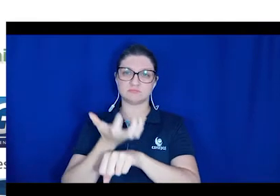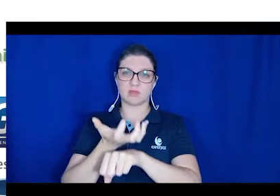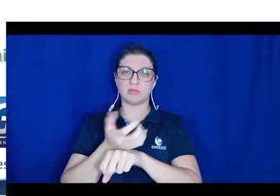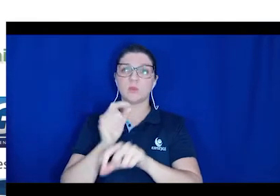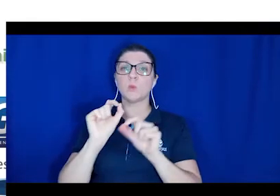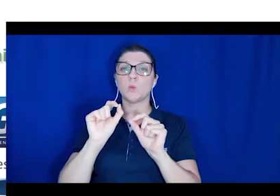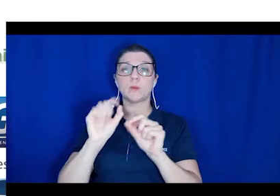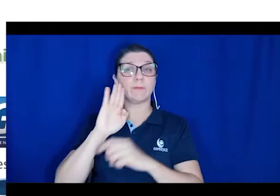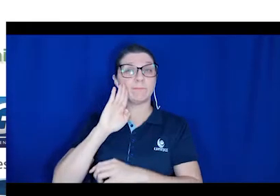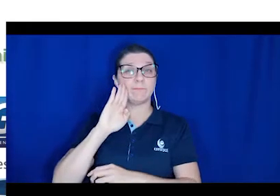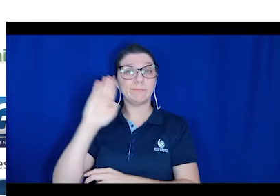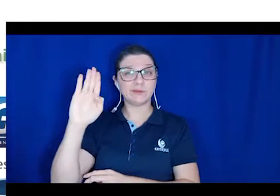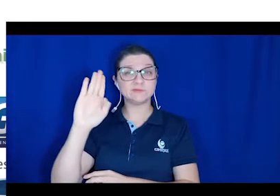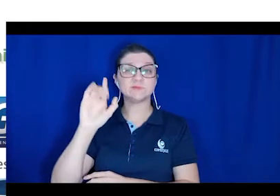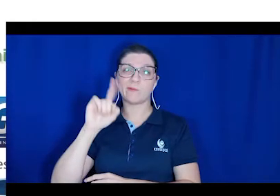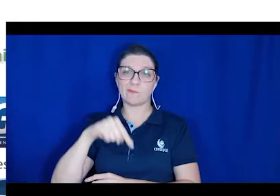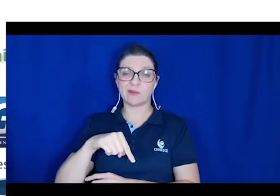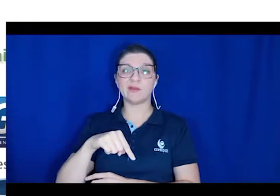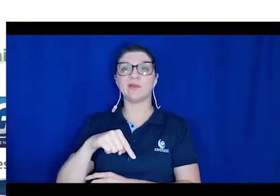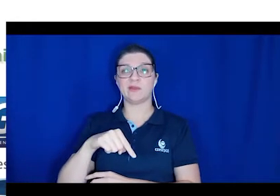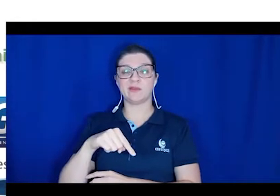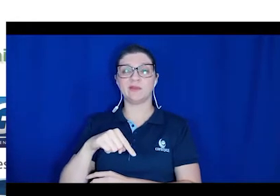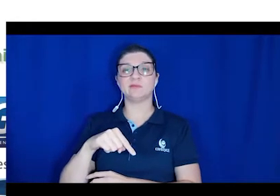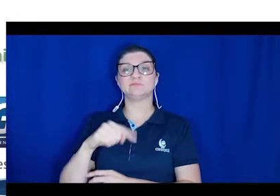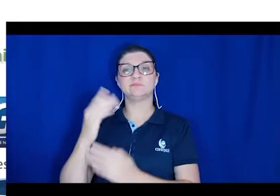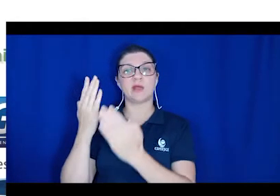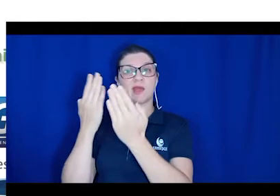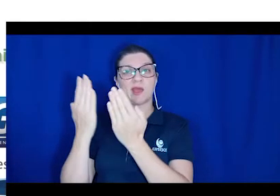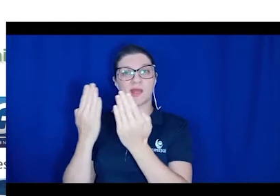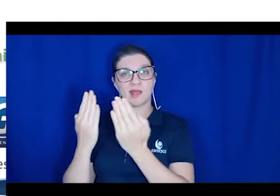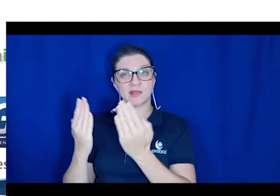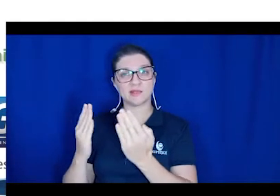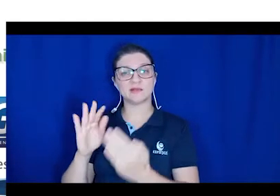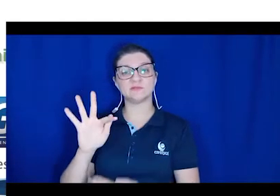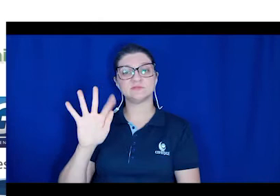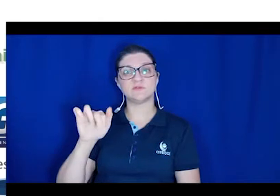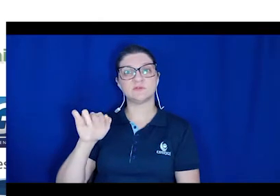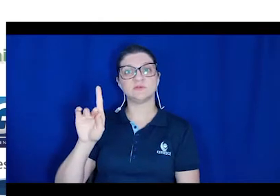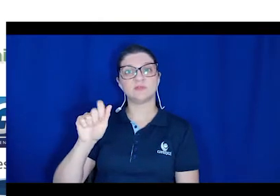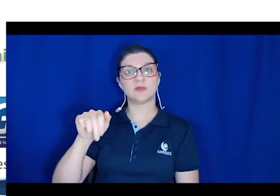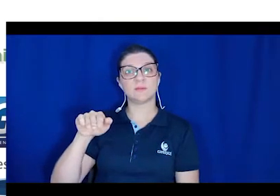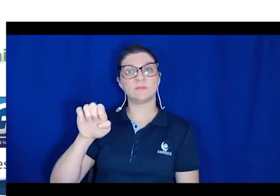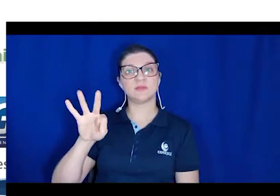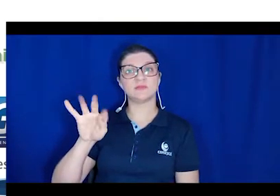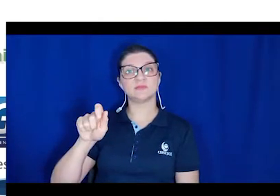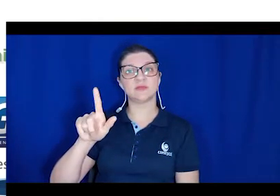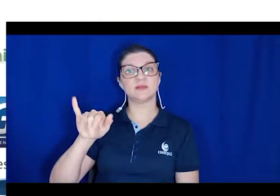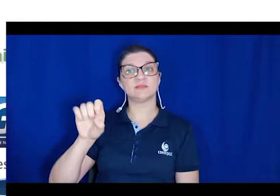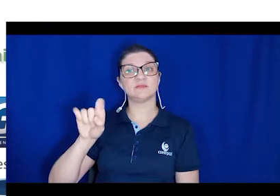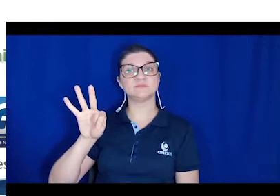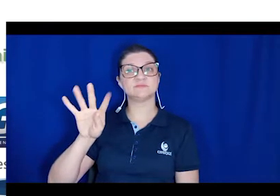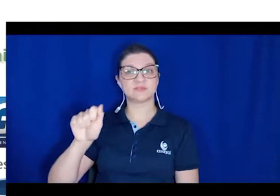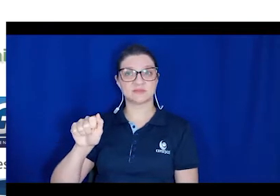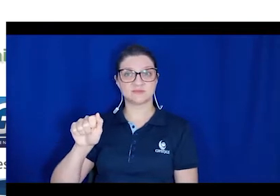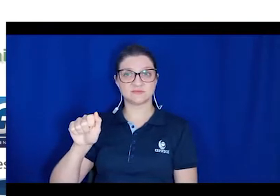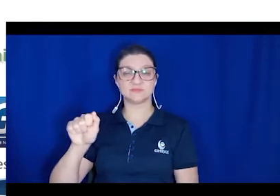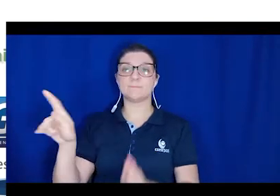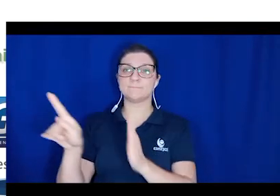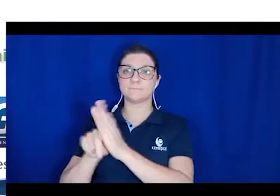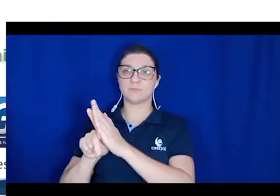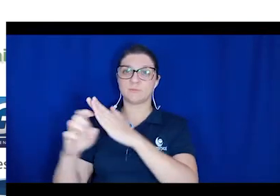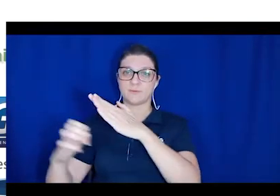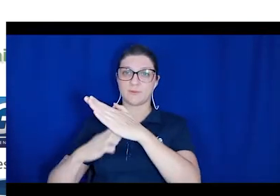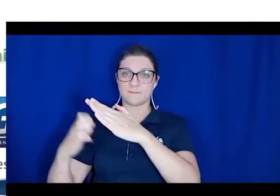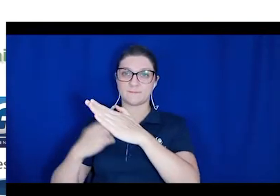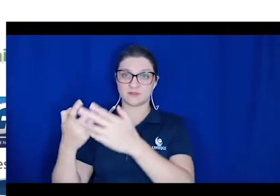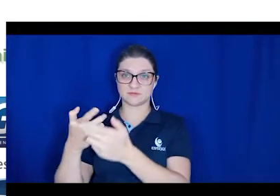têm principalmente conteúdos direcionados à análise fundamentalista, isso é, indicadores fundamentalistas das empresas, que